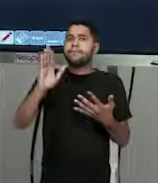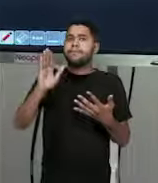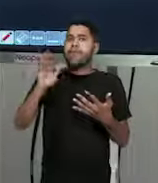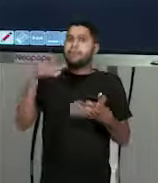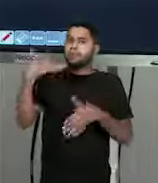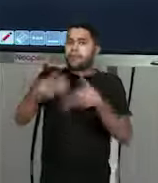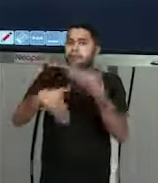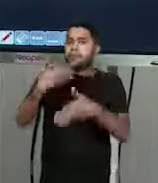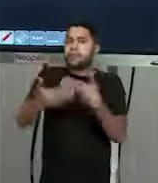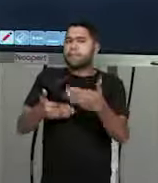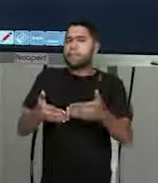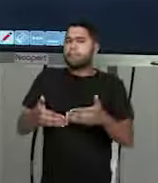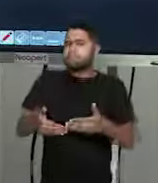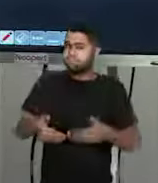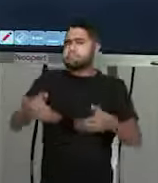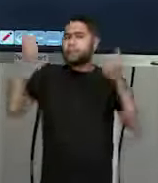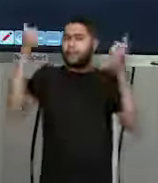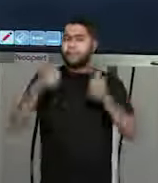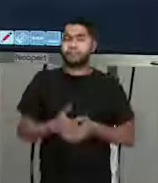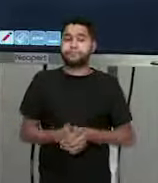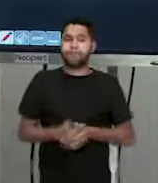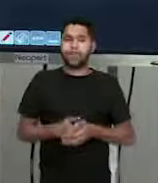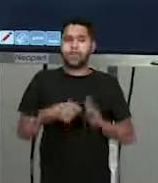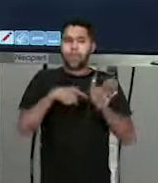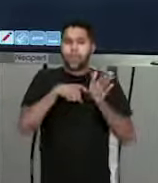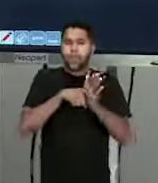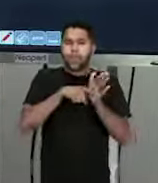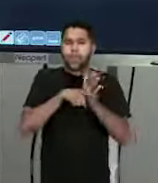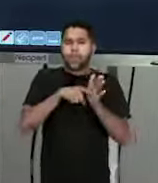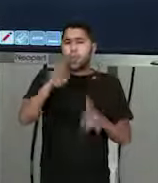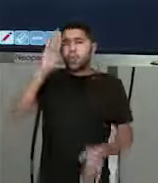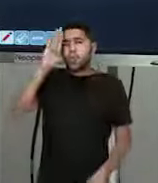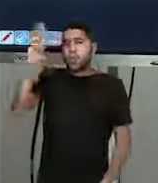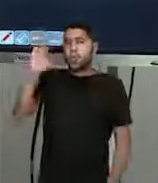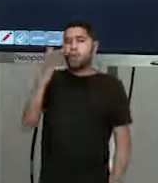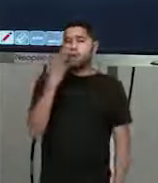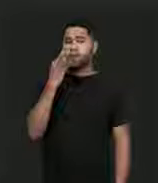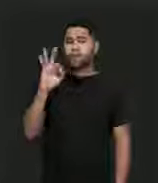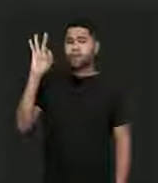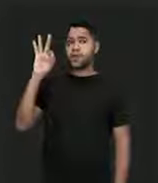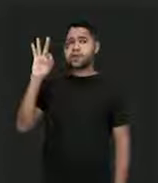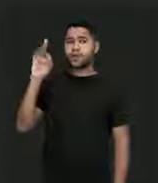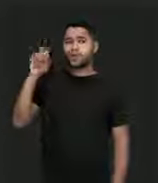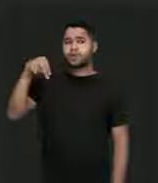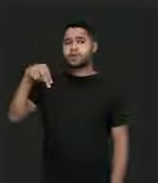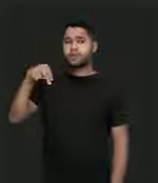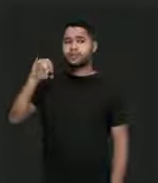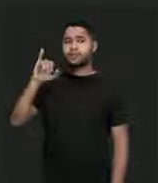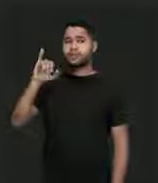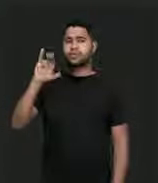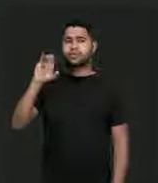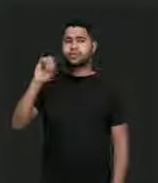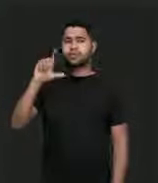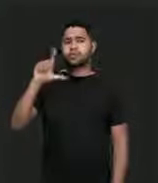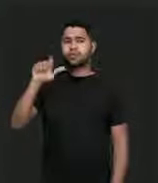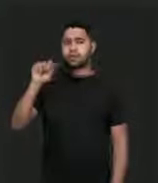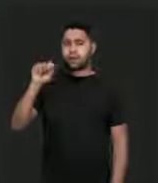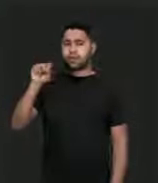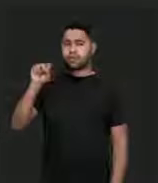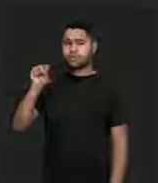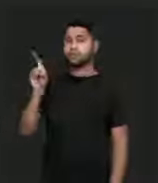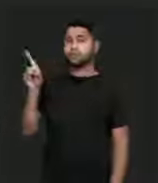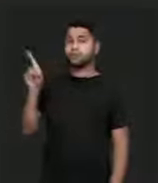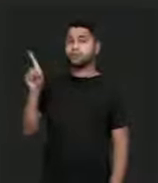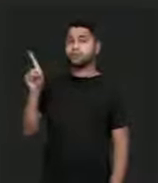possível. Dentre os cientistas, destacou o francês Nicolas Sadi Carnot. Ele viveu